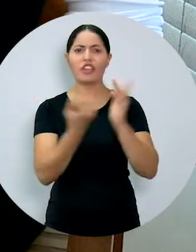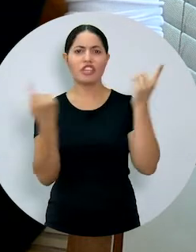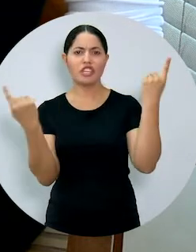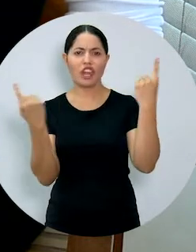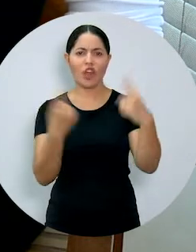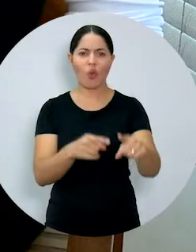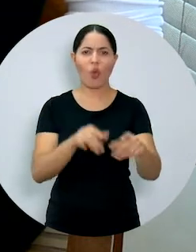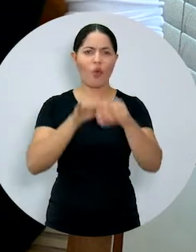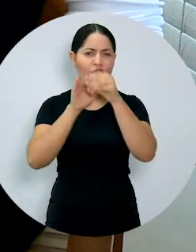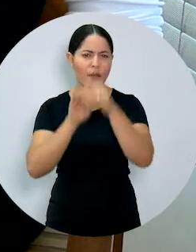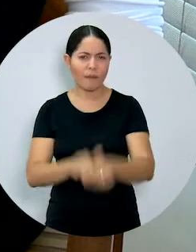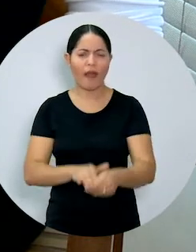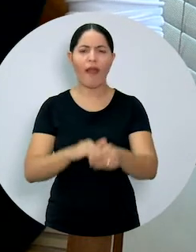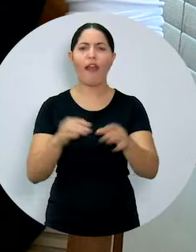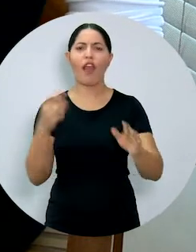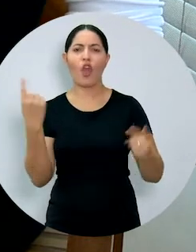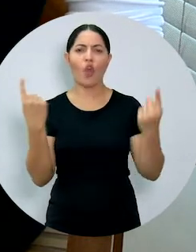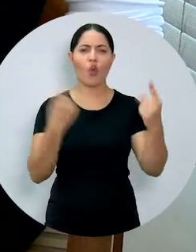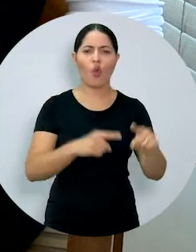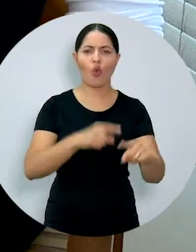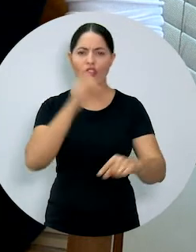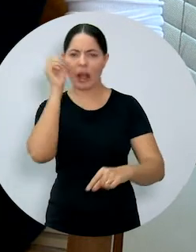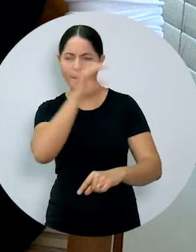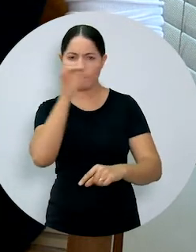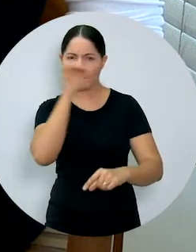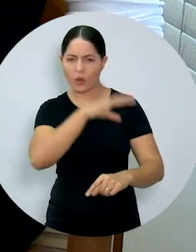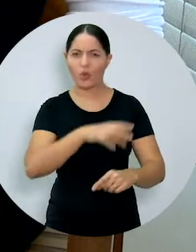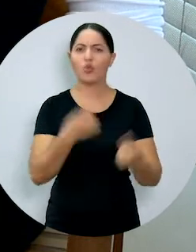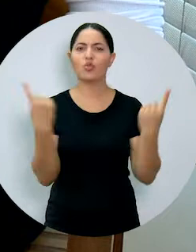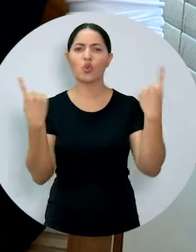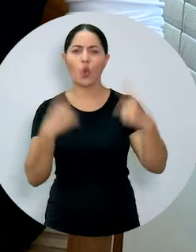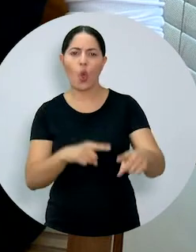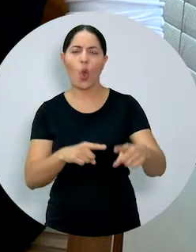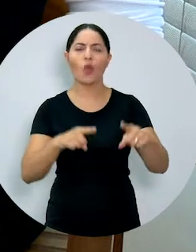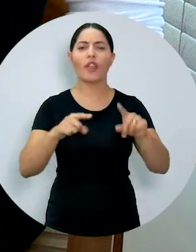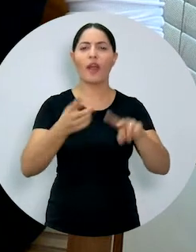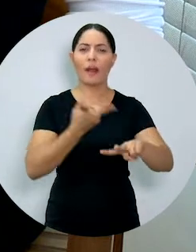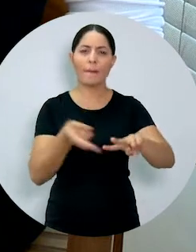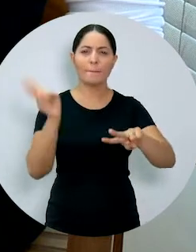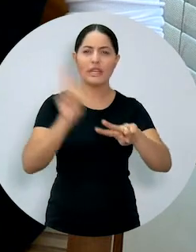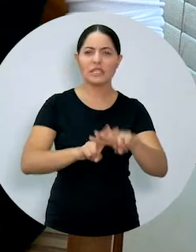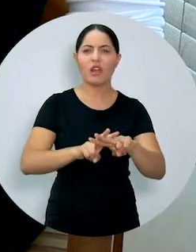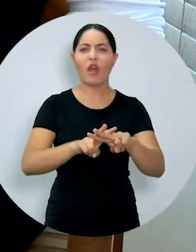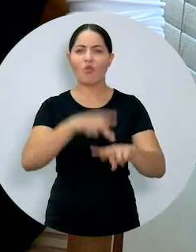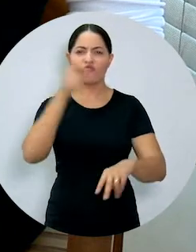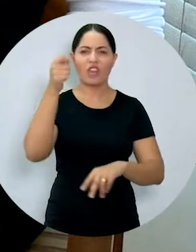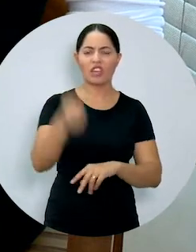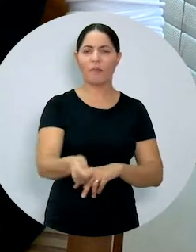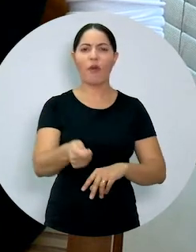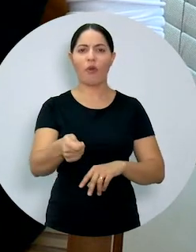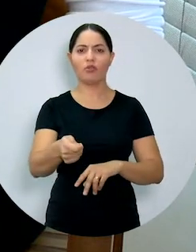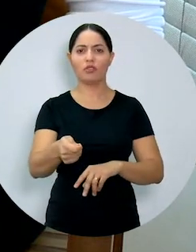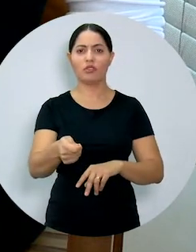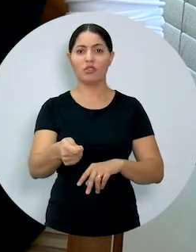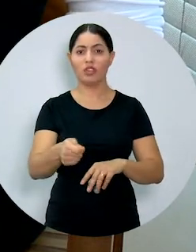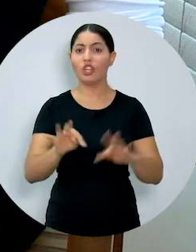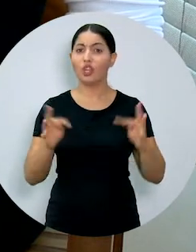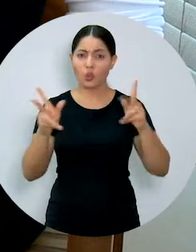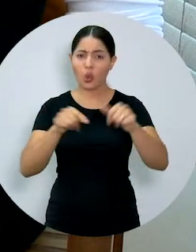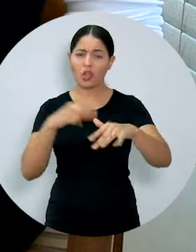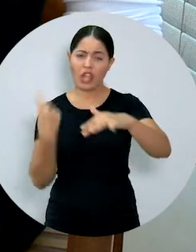né, contra as prisões arbitrárias e as torturas que eram